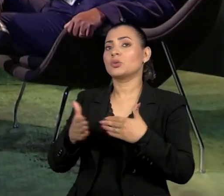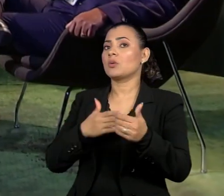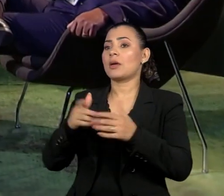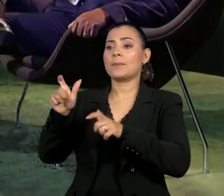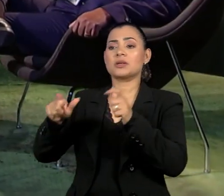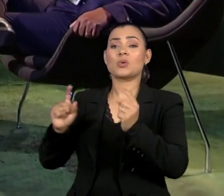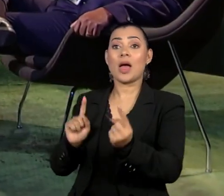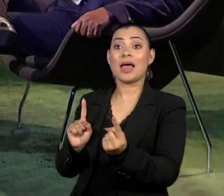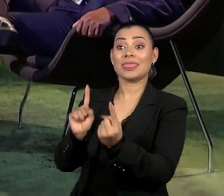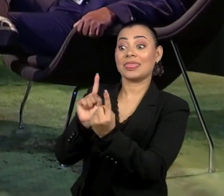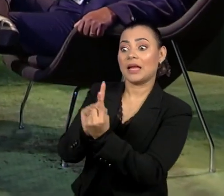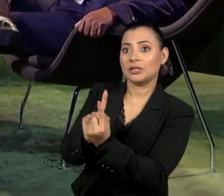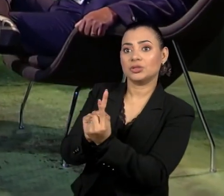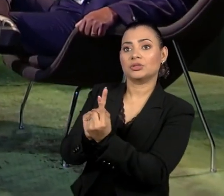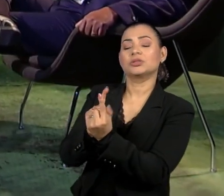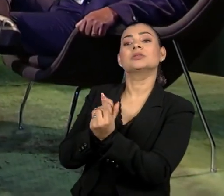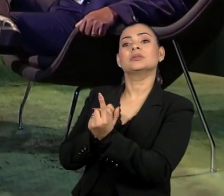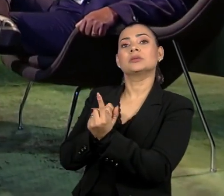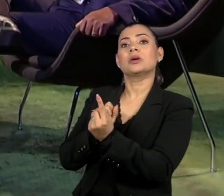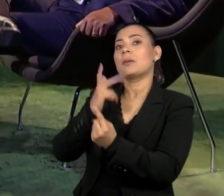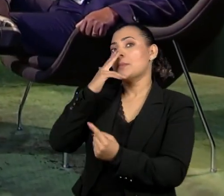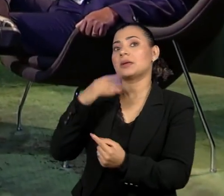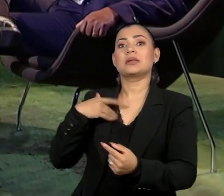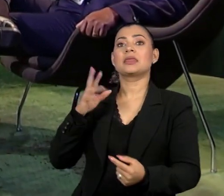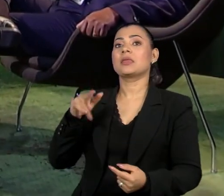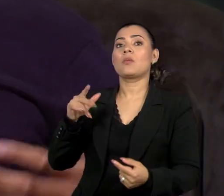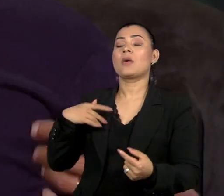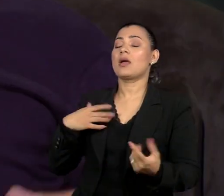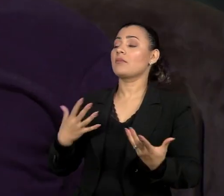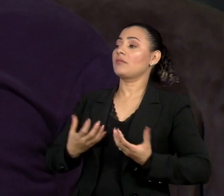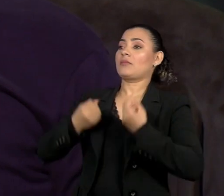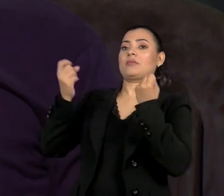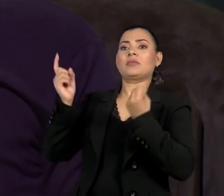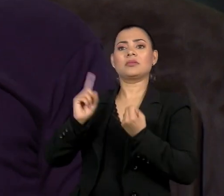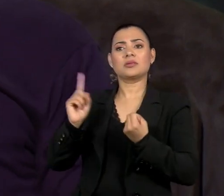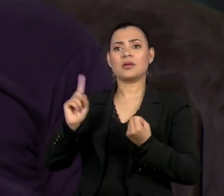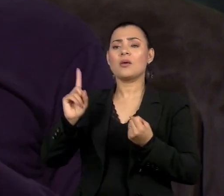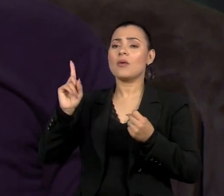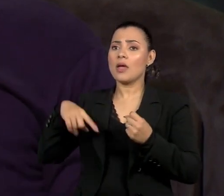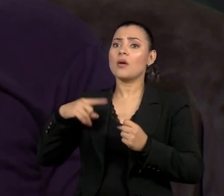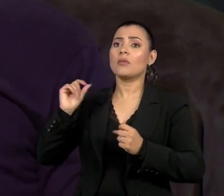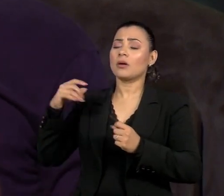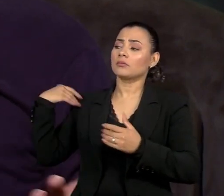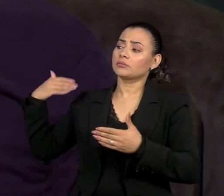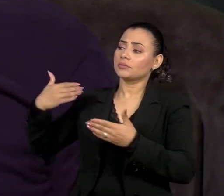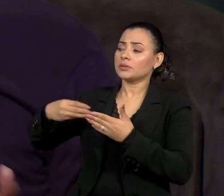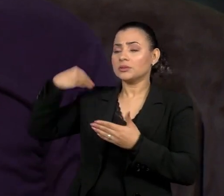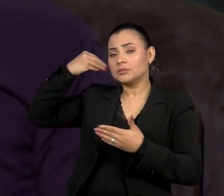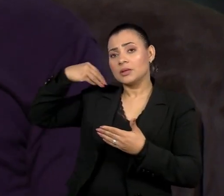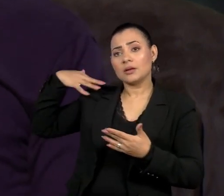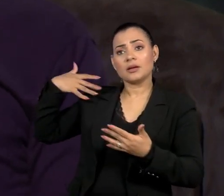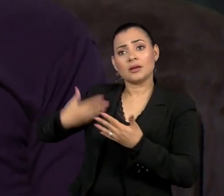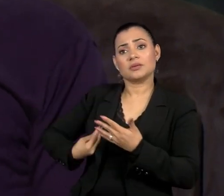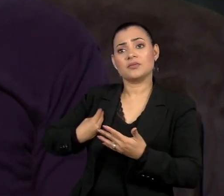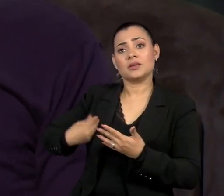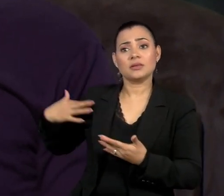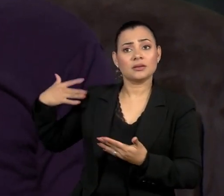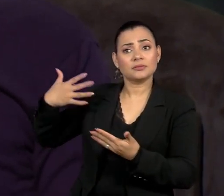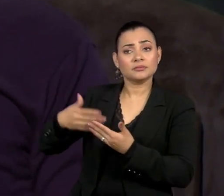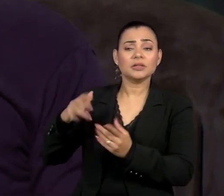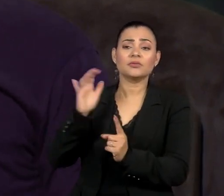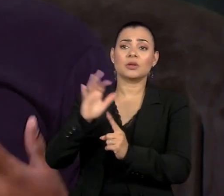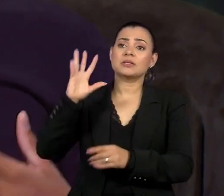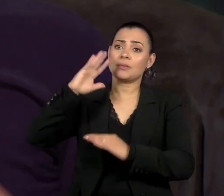pessoa, aquela pessoa não cai de paraquedas naquela profissão. Ela traz uma bagagem que acaba enviesando a visão dela por